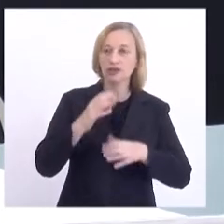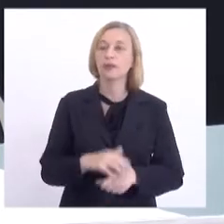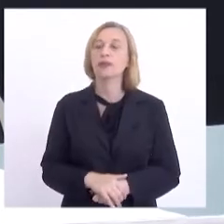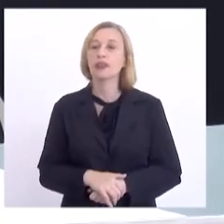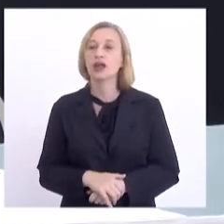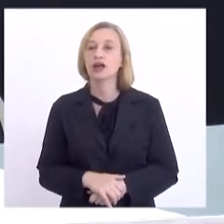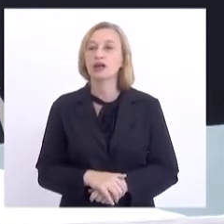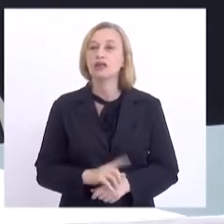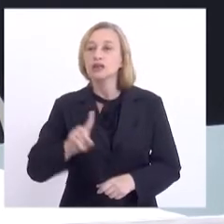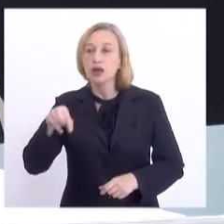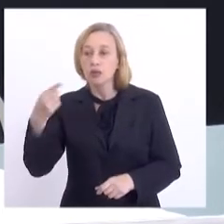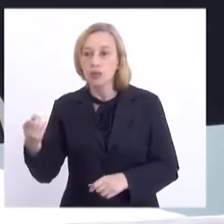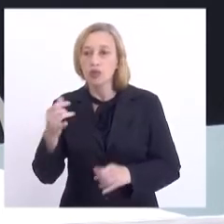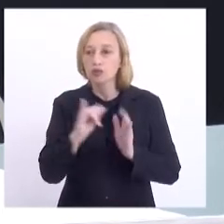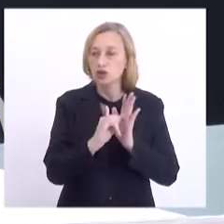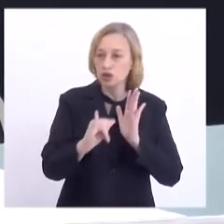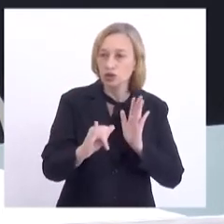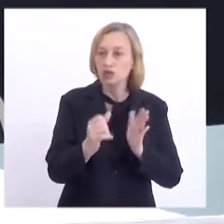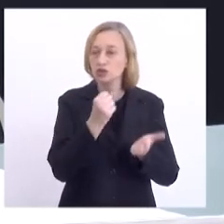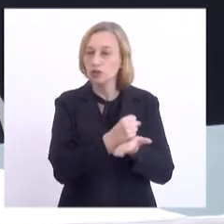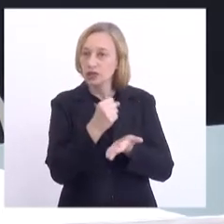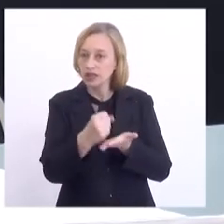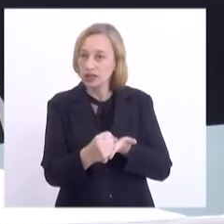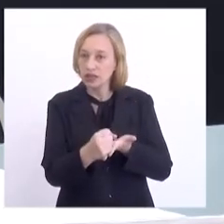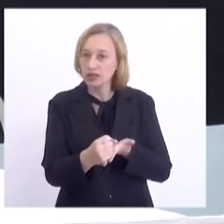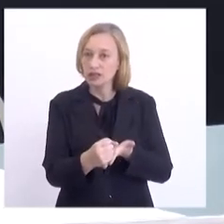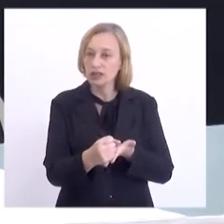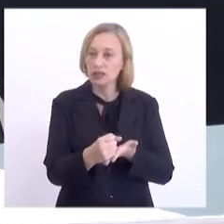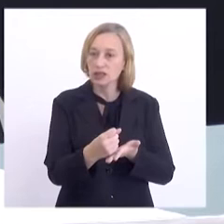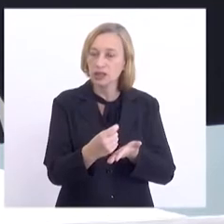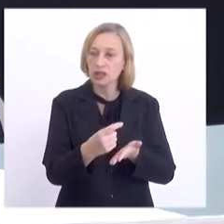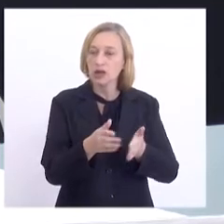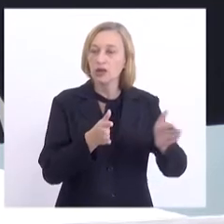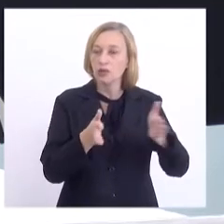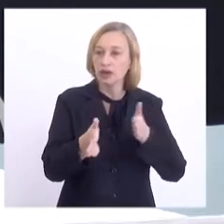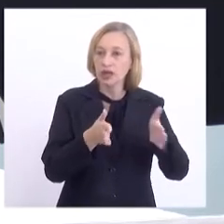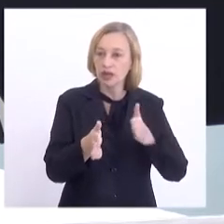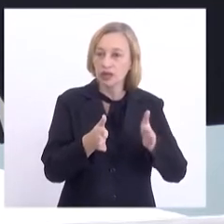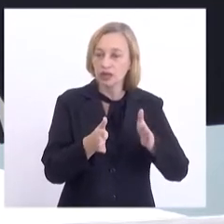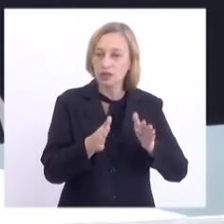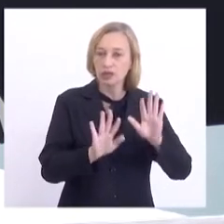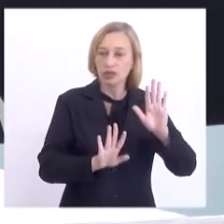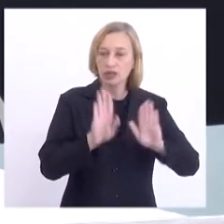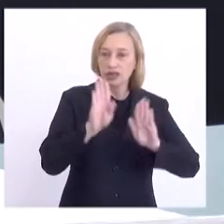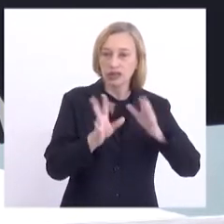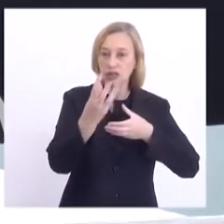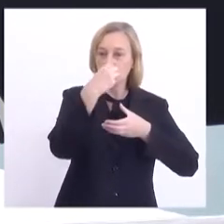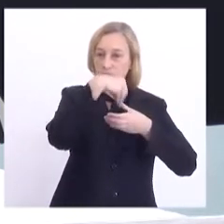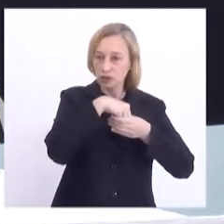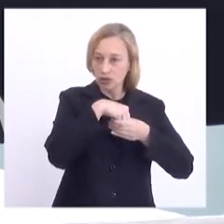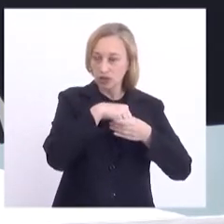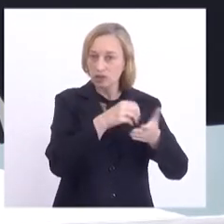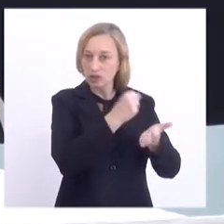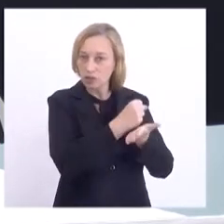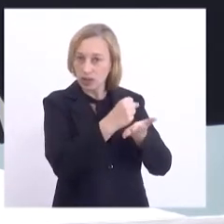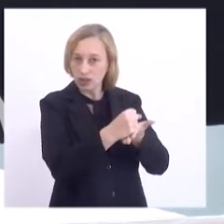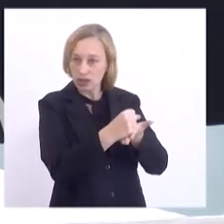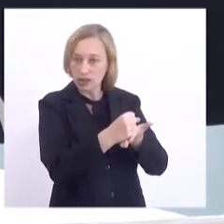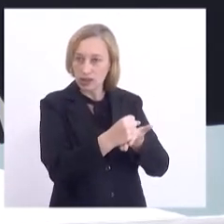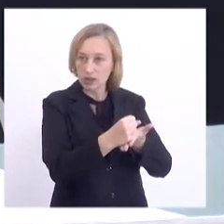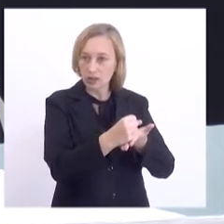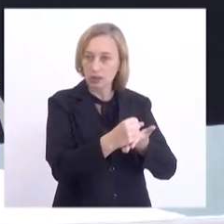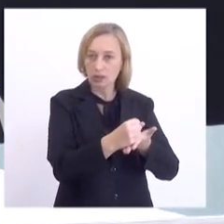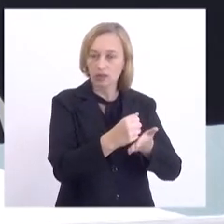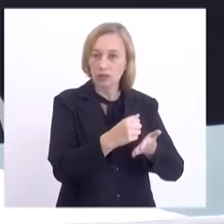após o lançamento do edital de contratação ele passa por uma fase licitatória externa né que aí a fase de contratação ao